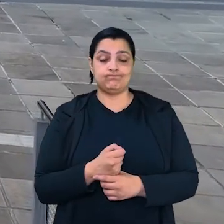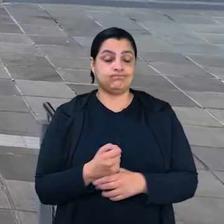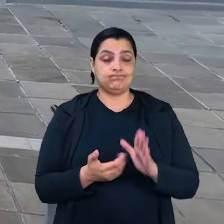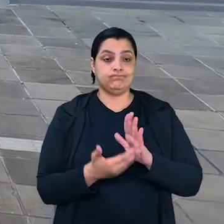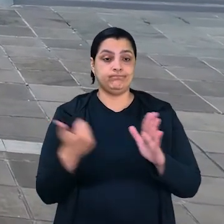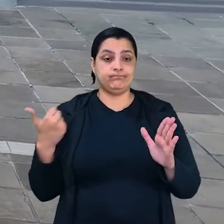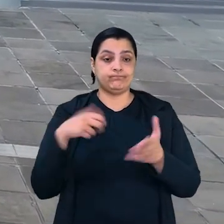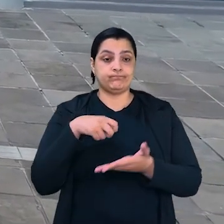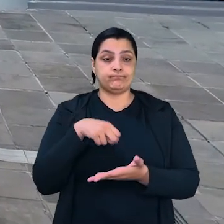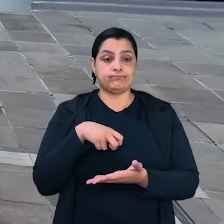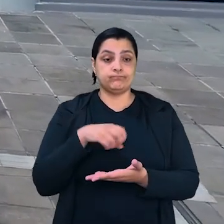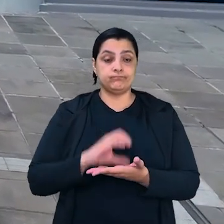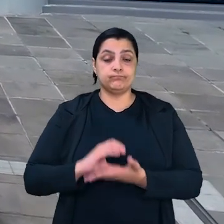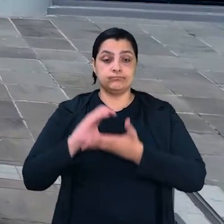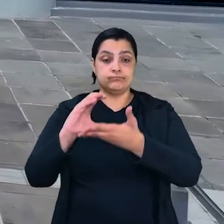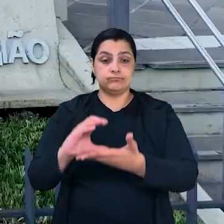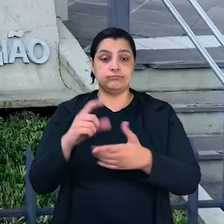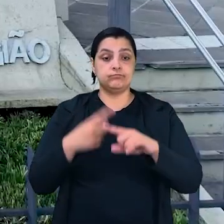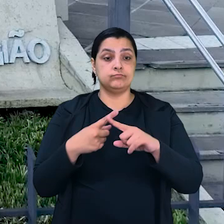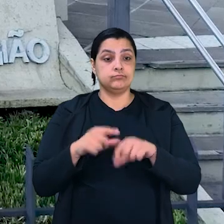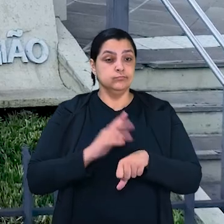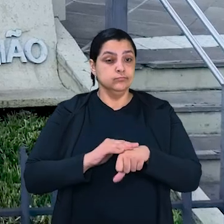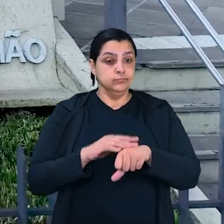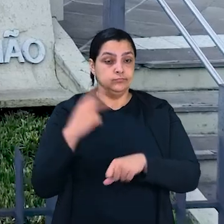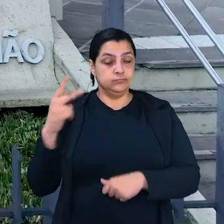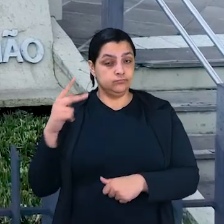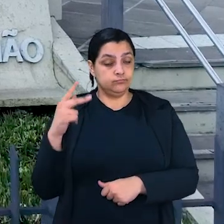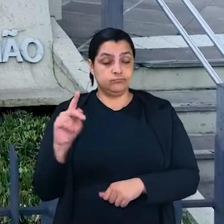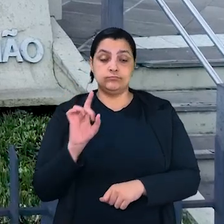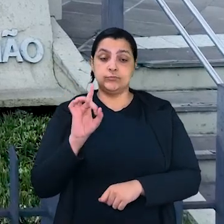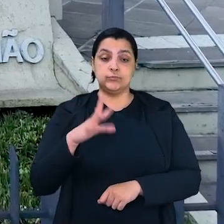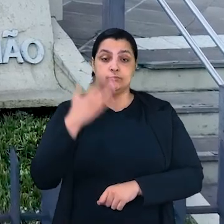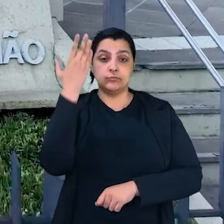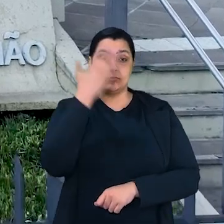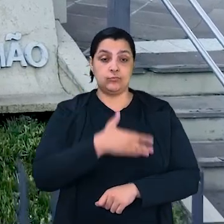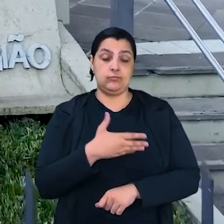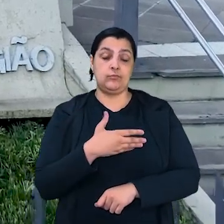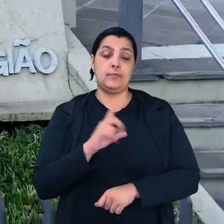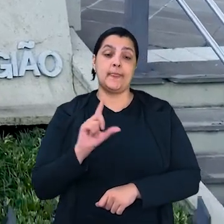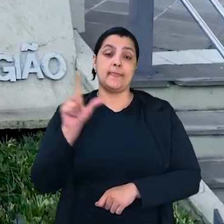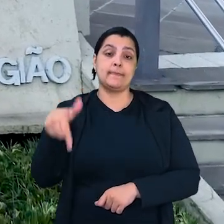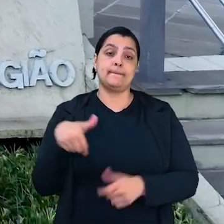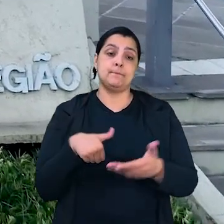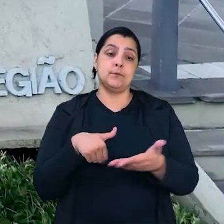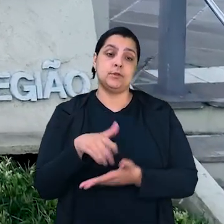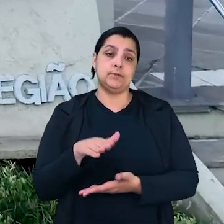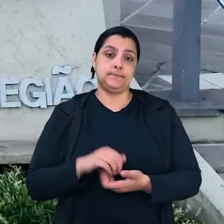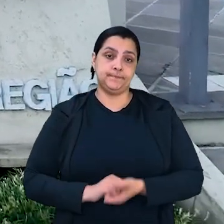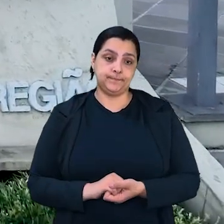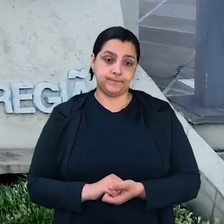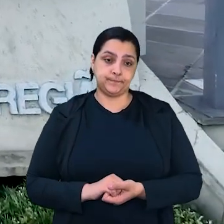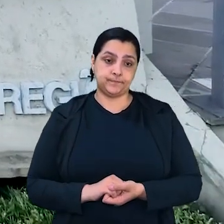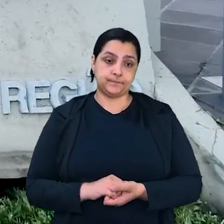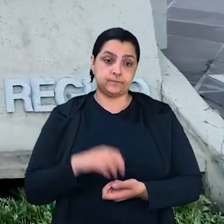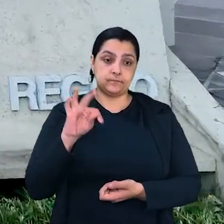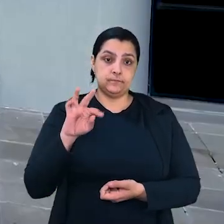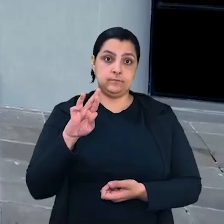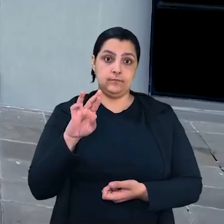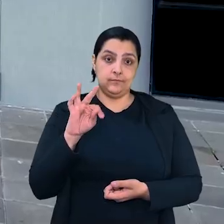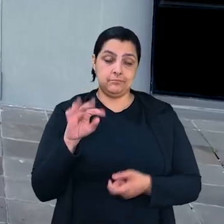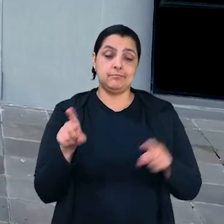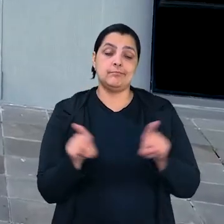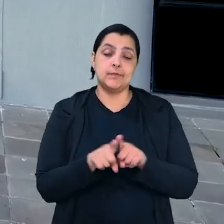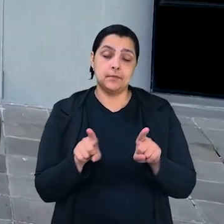Grande do Sul, afastou a indenização por entender que a doença ocupacional só foi reconhecida depois da dispensa.